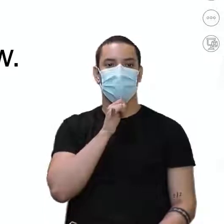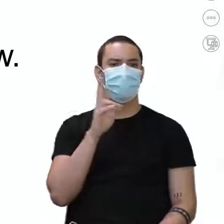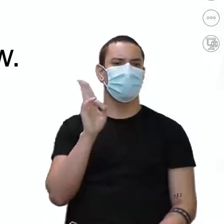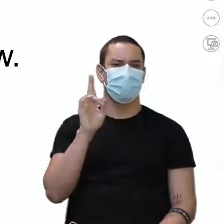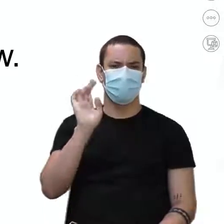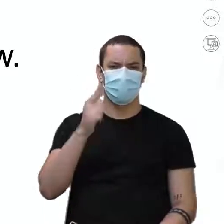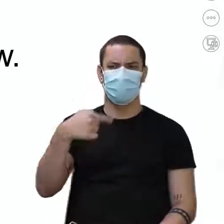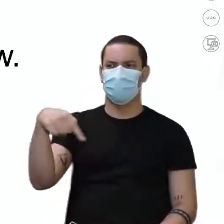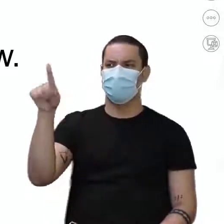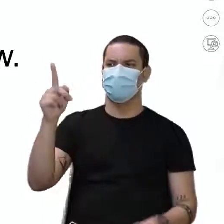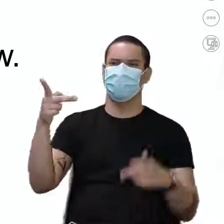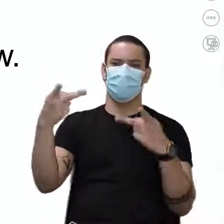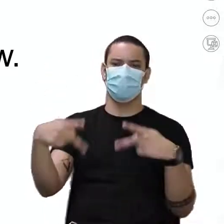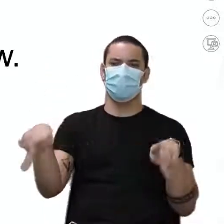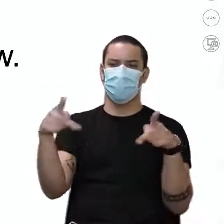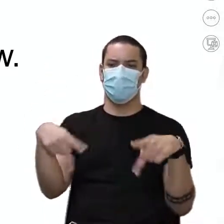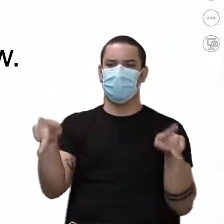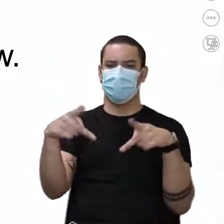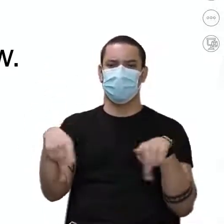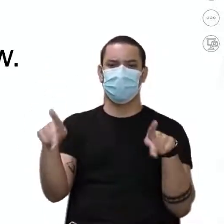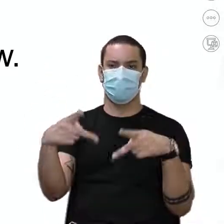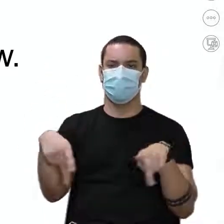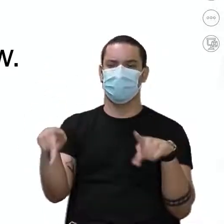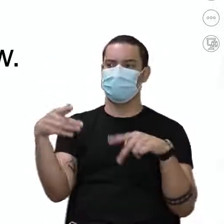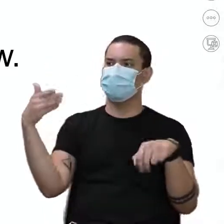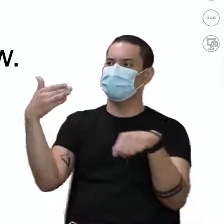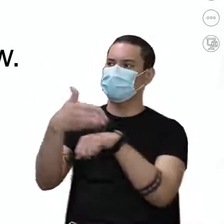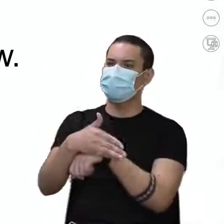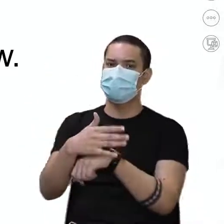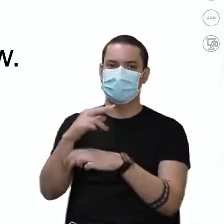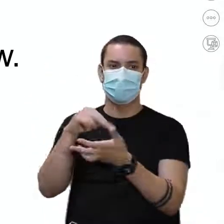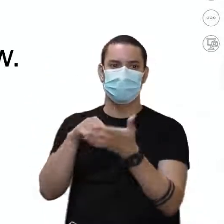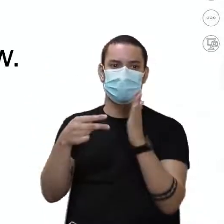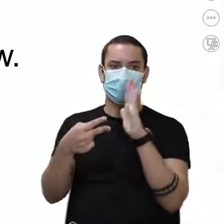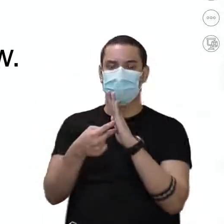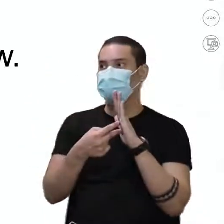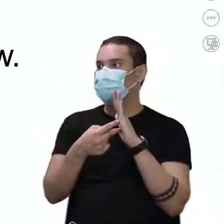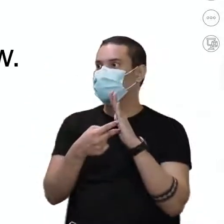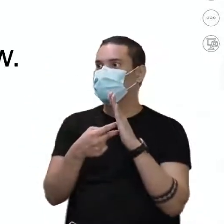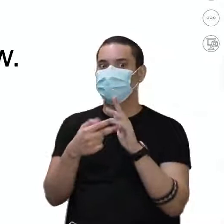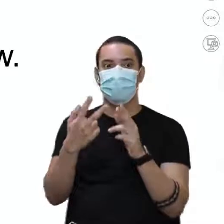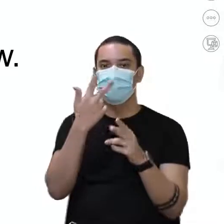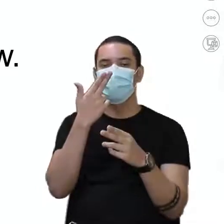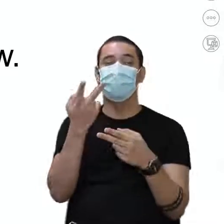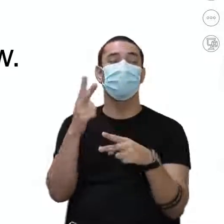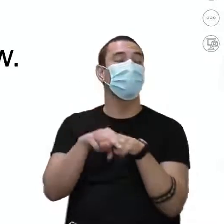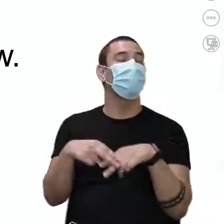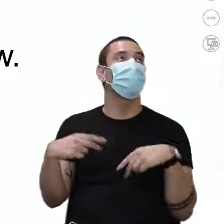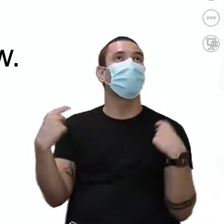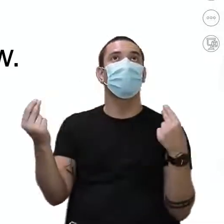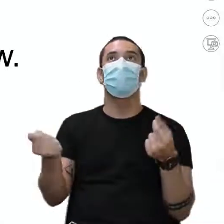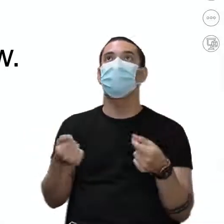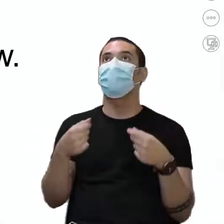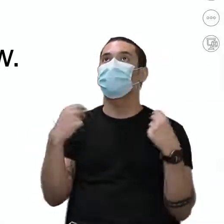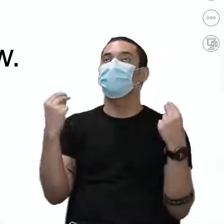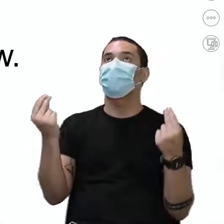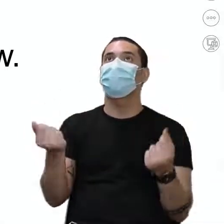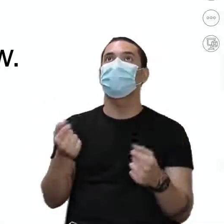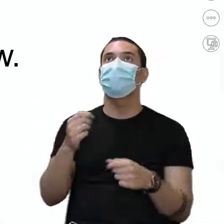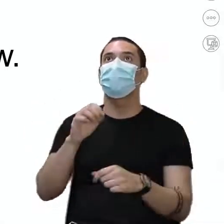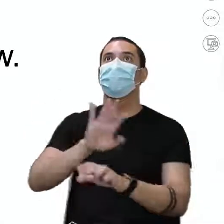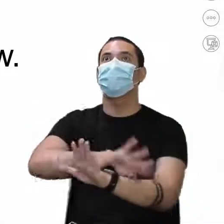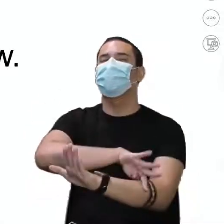foi no shopping, a gente entra no shopping, né? E aí a gente fica muito preso lá, a gente não tem noção, não vê nem o dia passando. Entra de